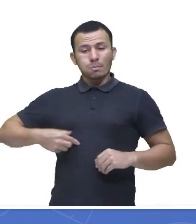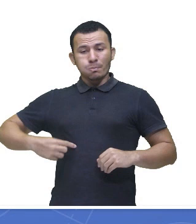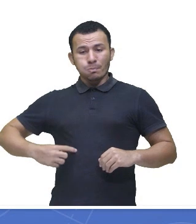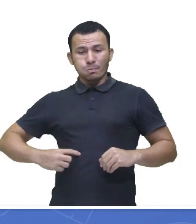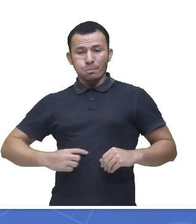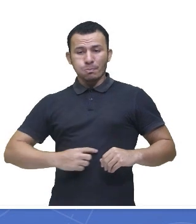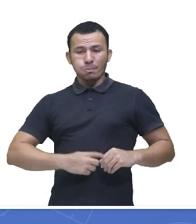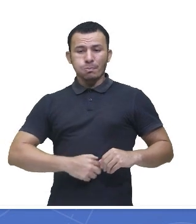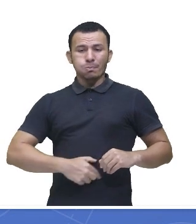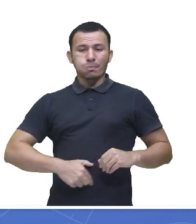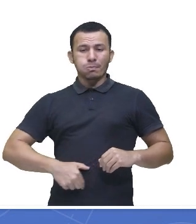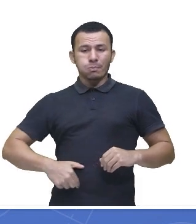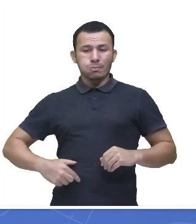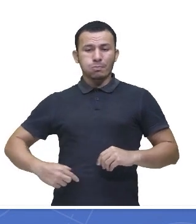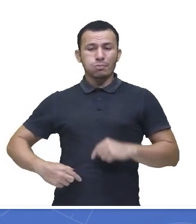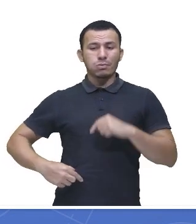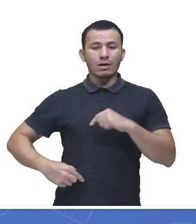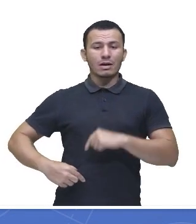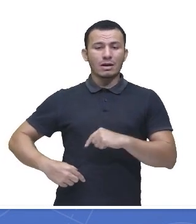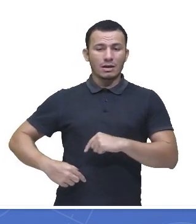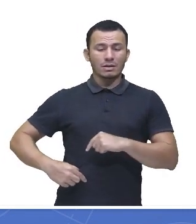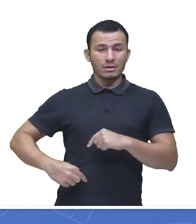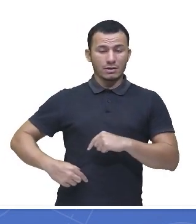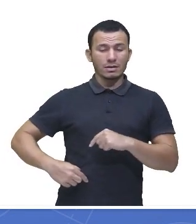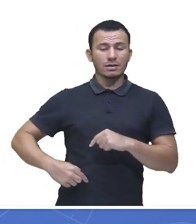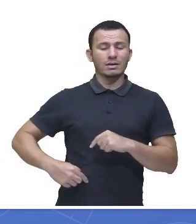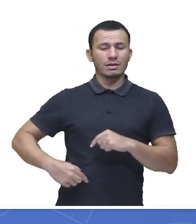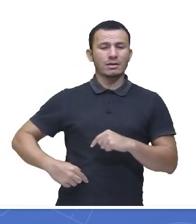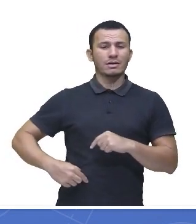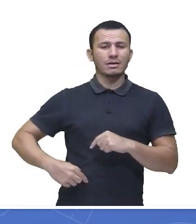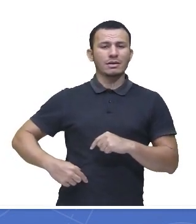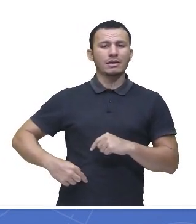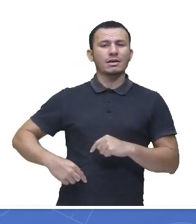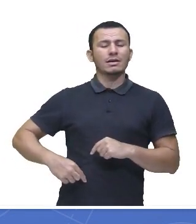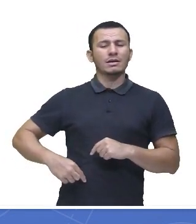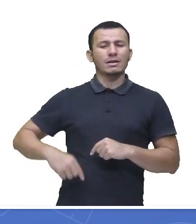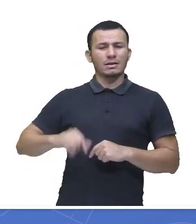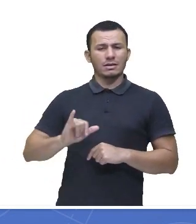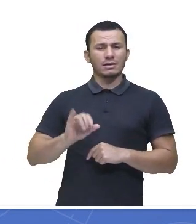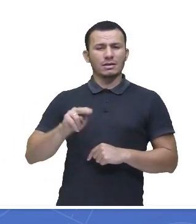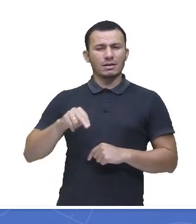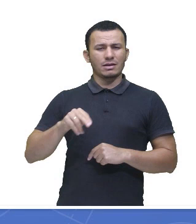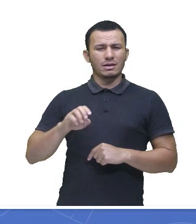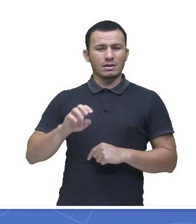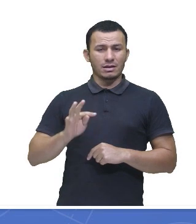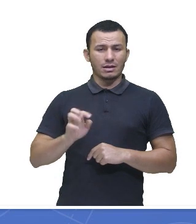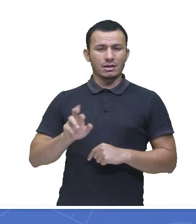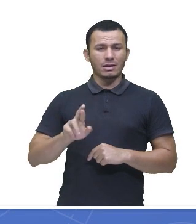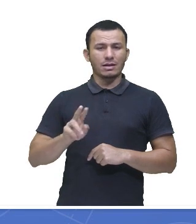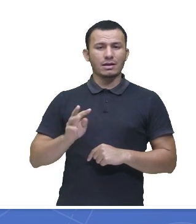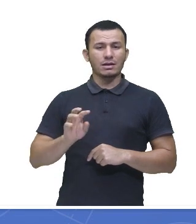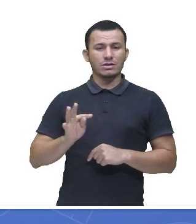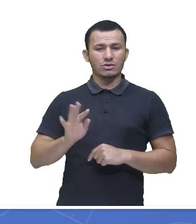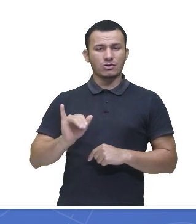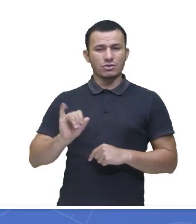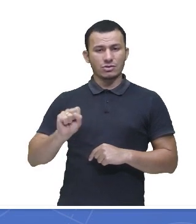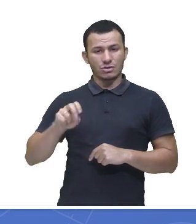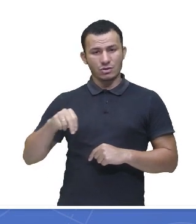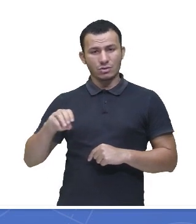o alimento ele vai vir para cá, para o intestino grosso, onde vai ter a absorção de água